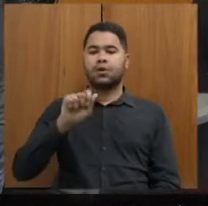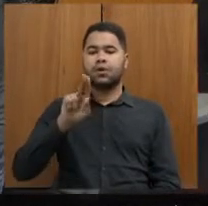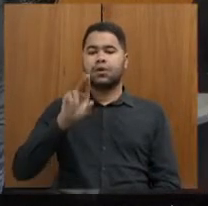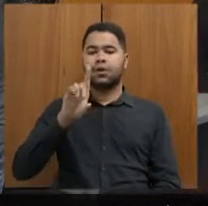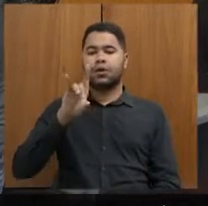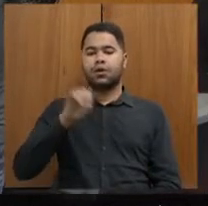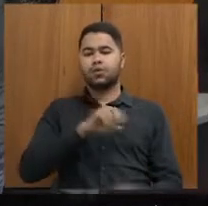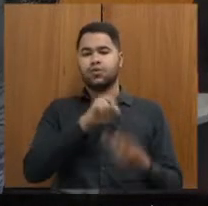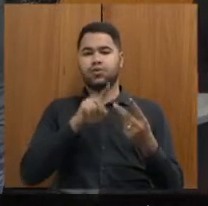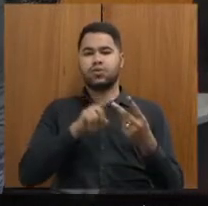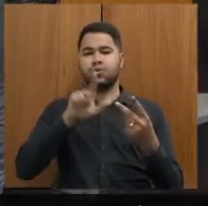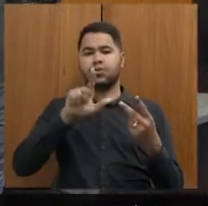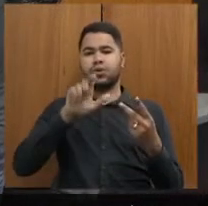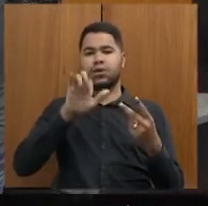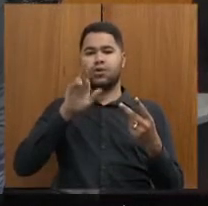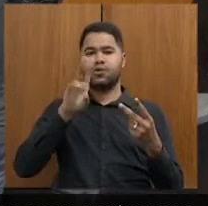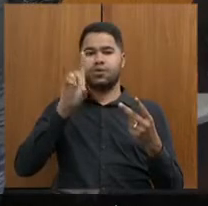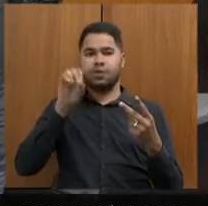Kalil